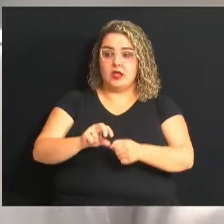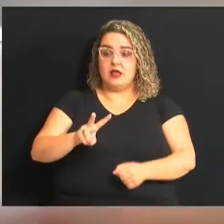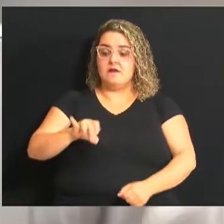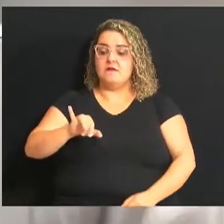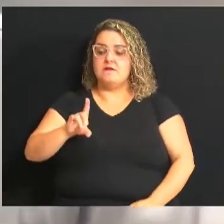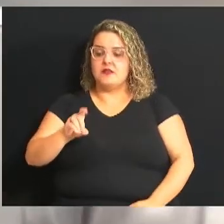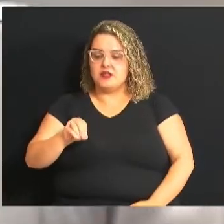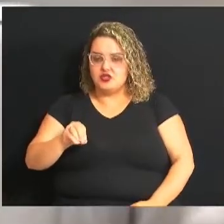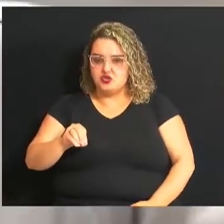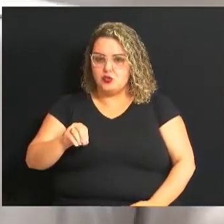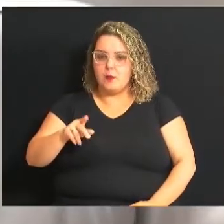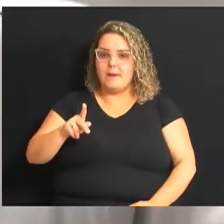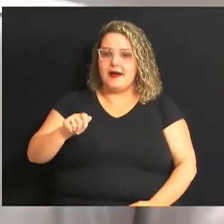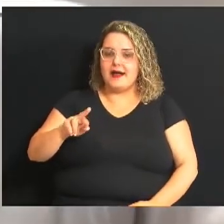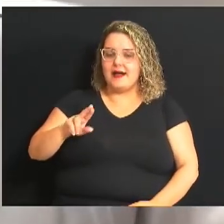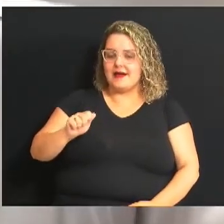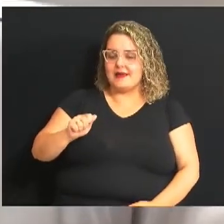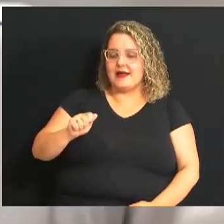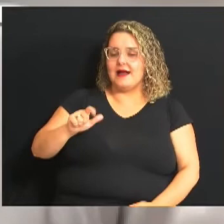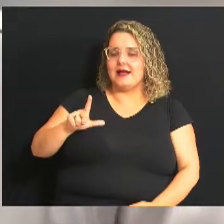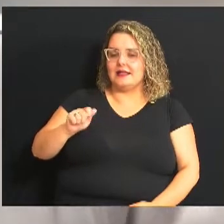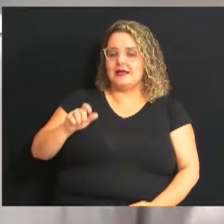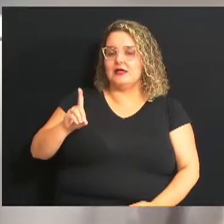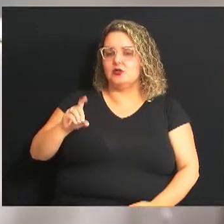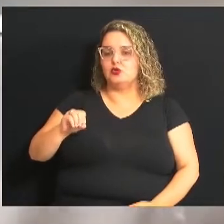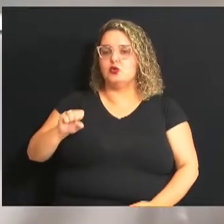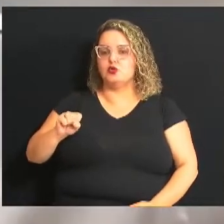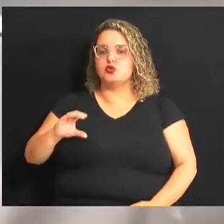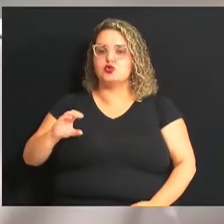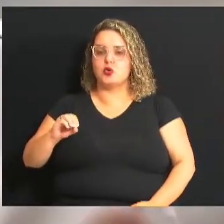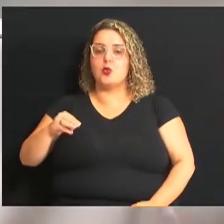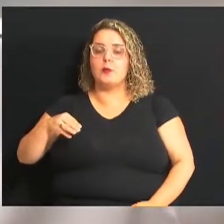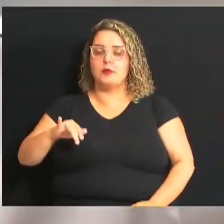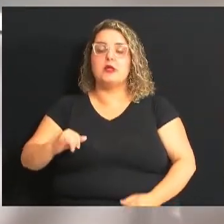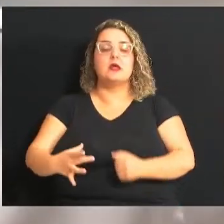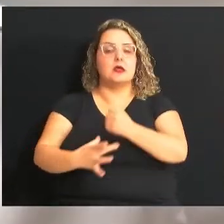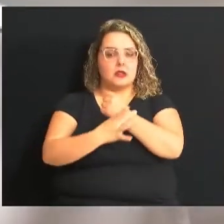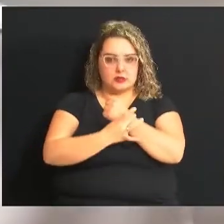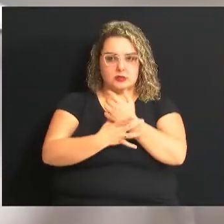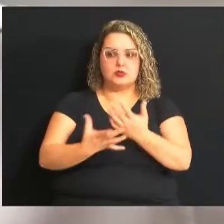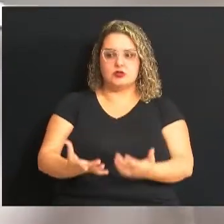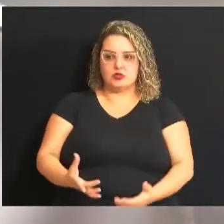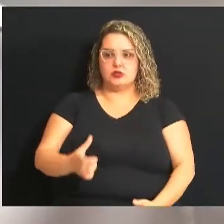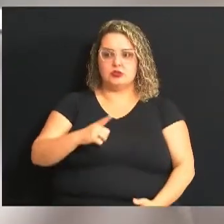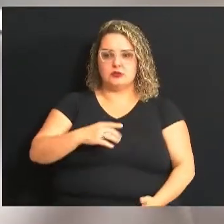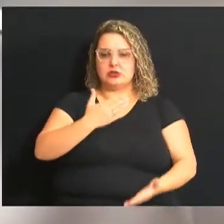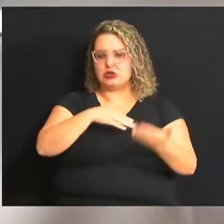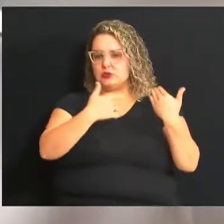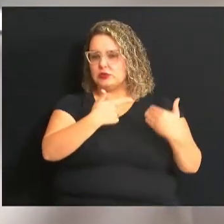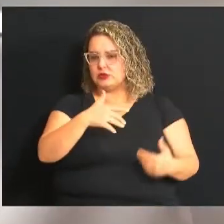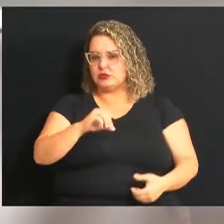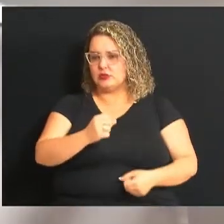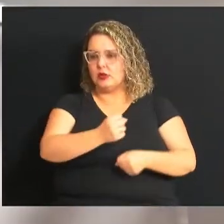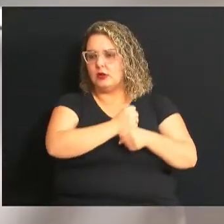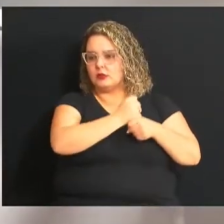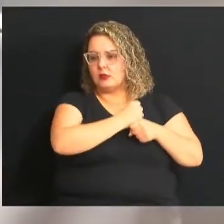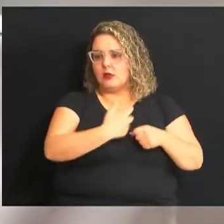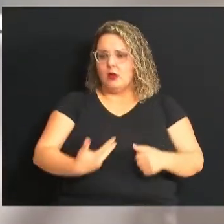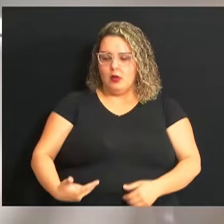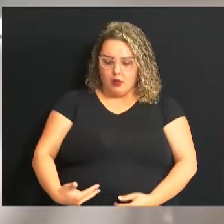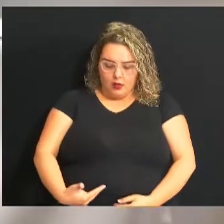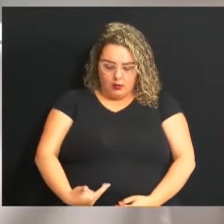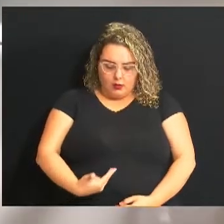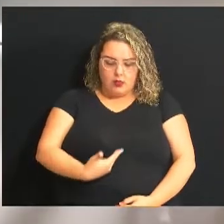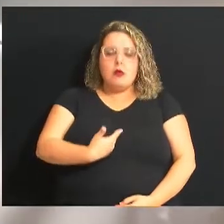videolaparoscopia, ela é muito segura. Aquela cirurgia bariátrica que nós tínhamos de 20 anos atrás, que era feita com o corte na